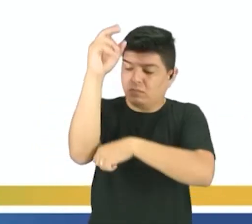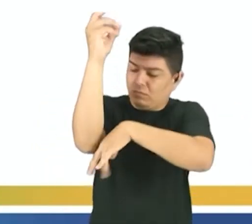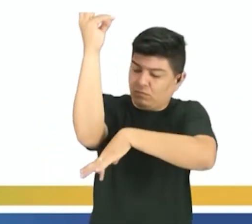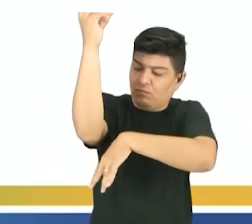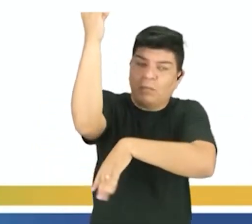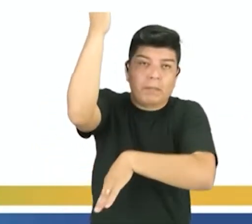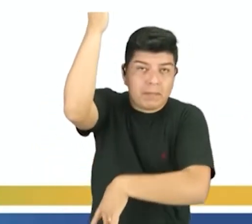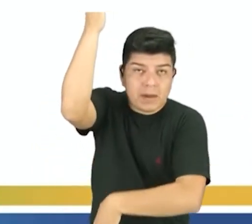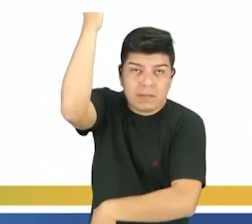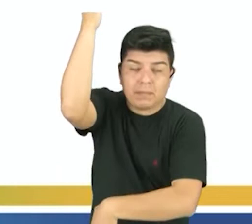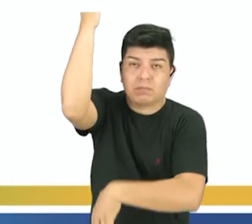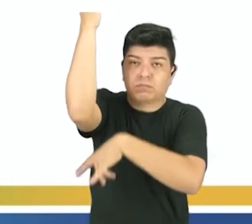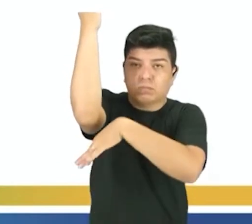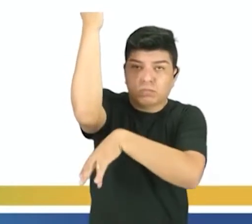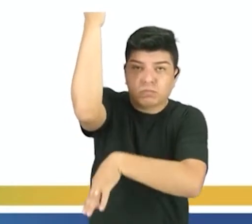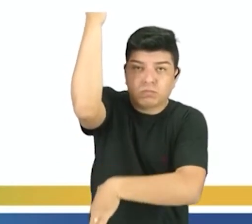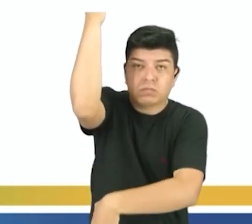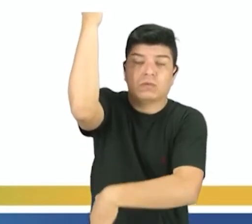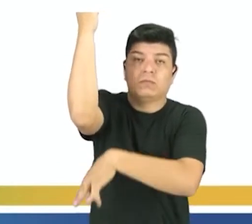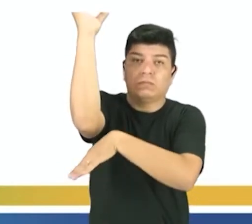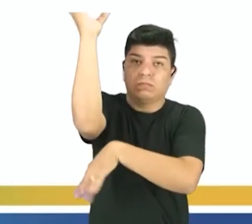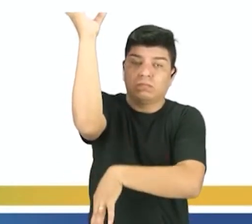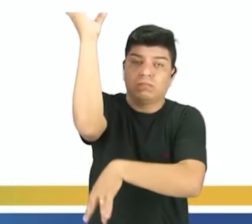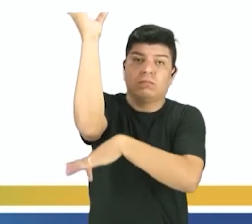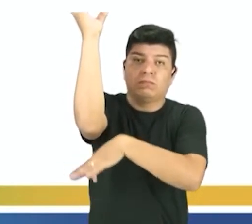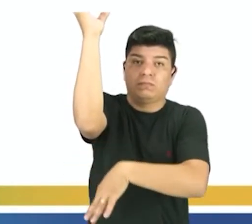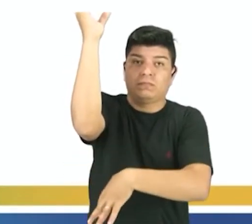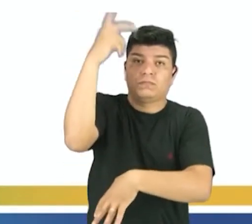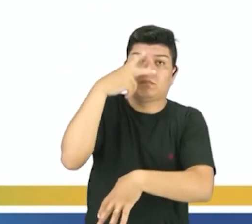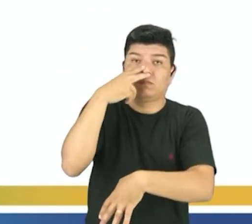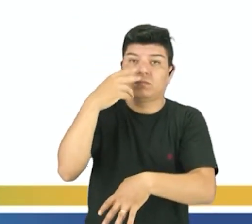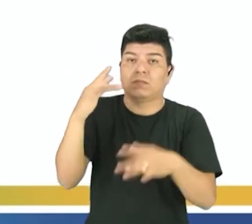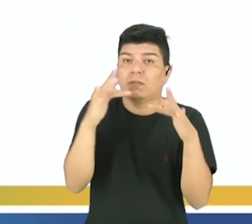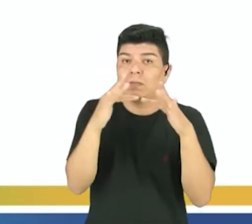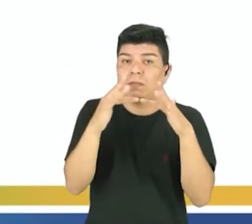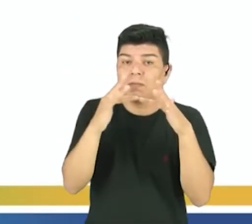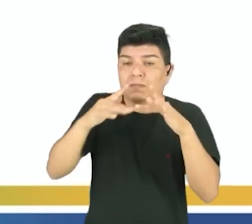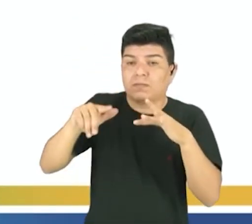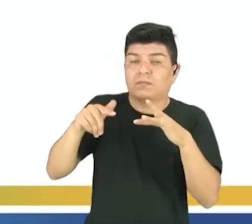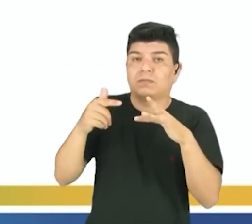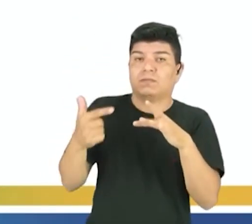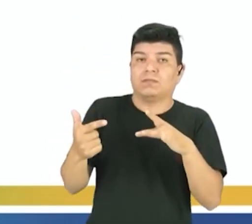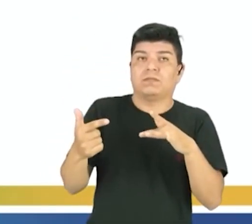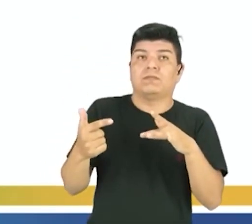em profundidade, ela entra em contato com outros agentes, né? Ou,